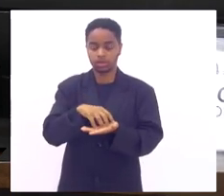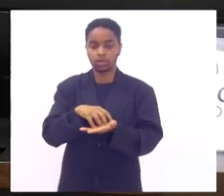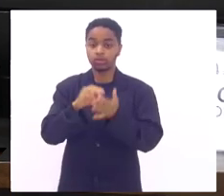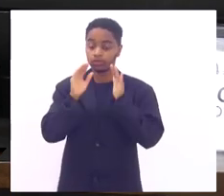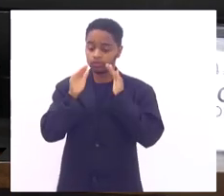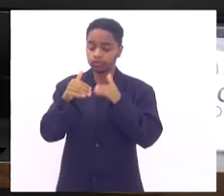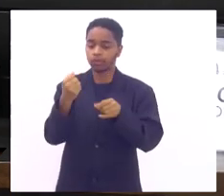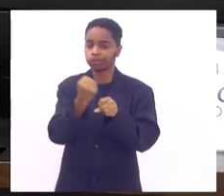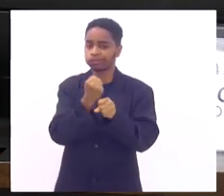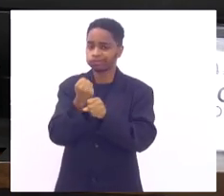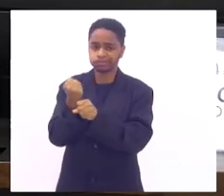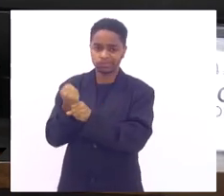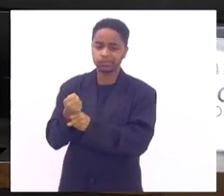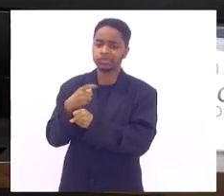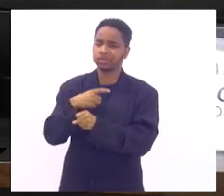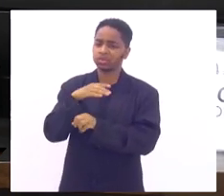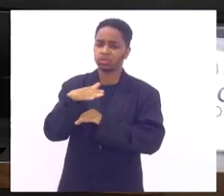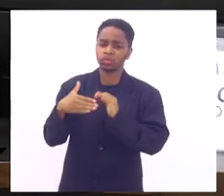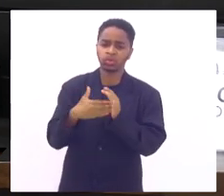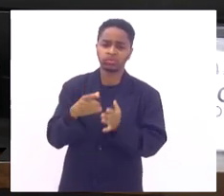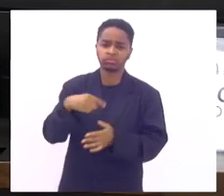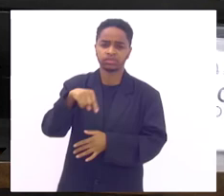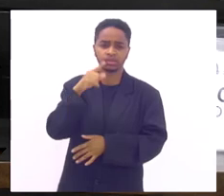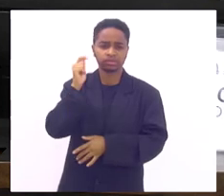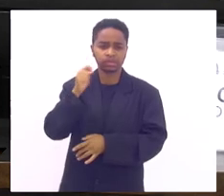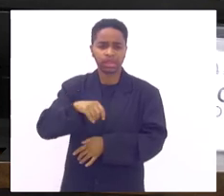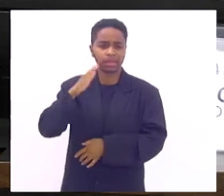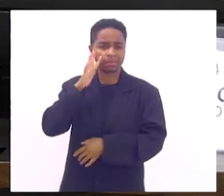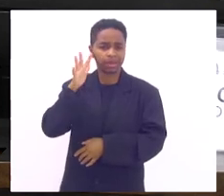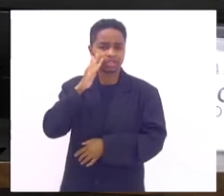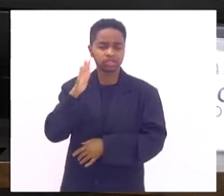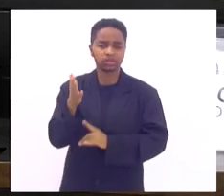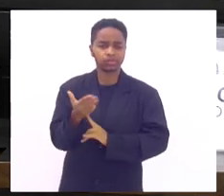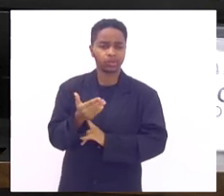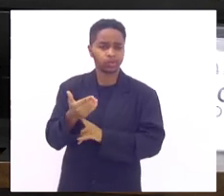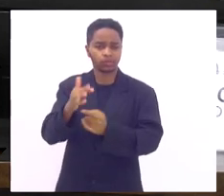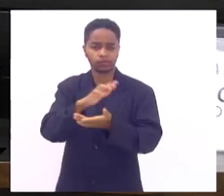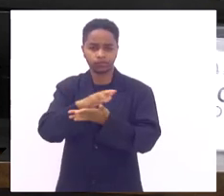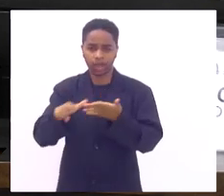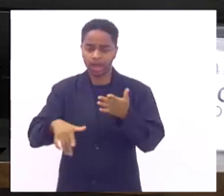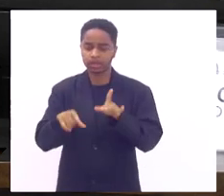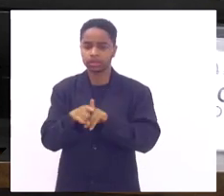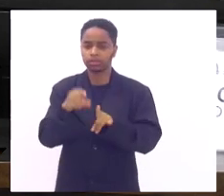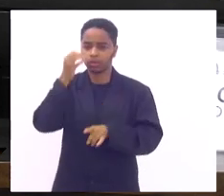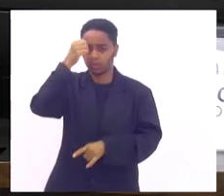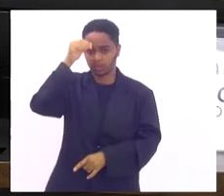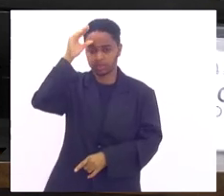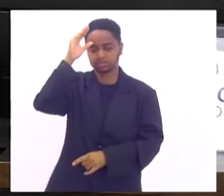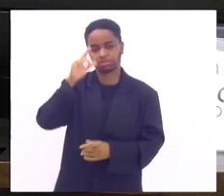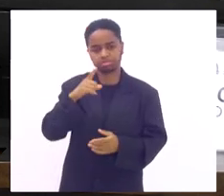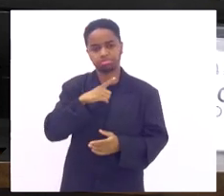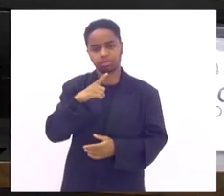reformadas, com tudo que vocês podem imaginar de vanguarda em tecnologia e em conhecimento,